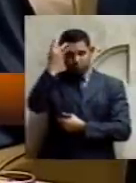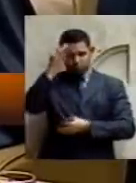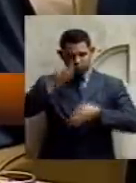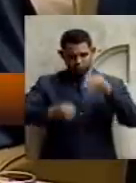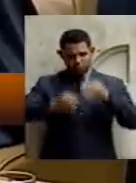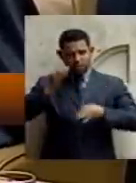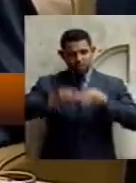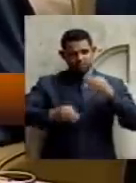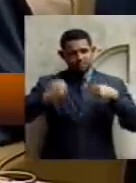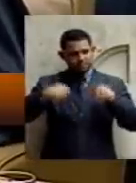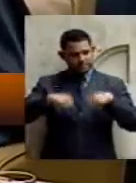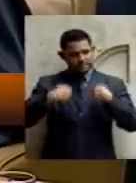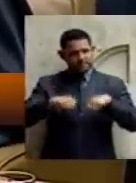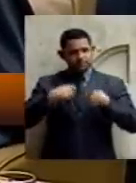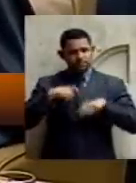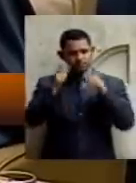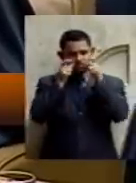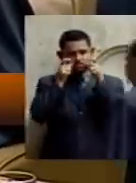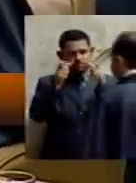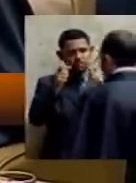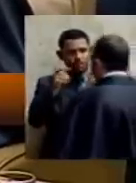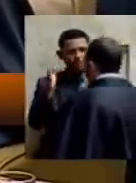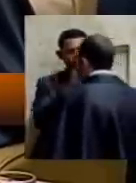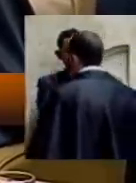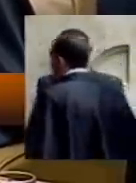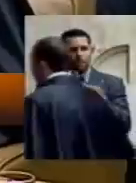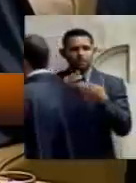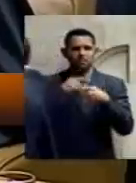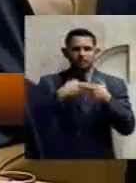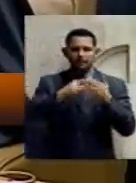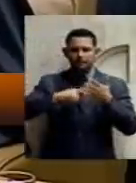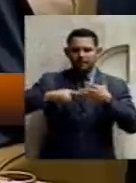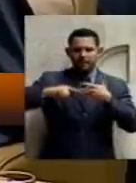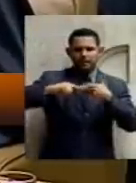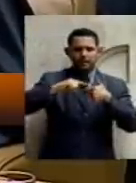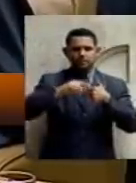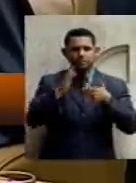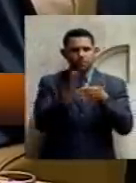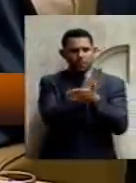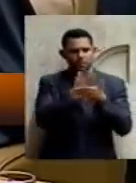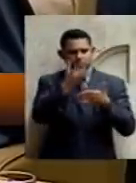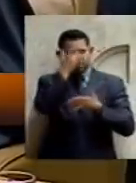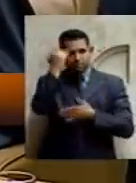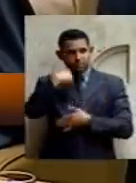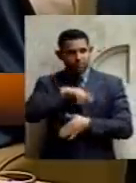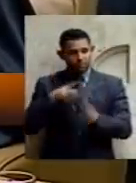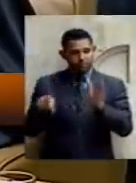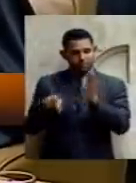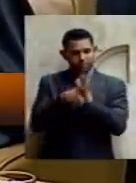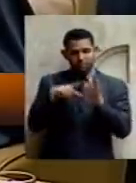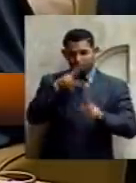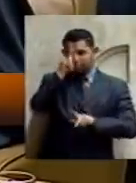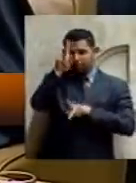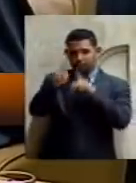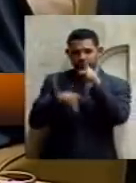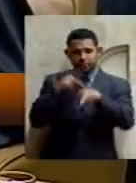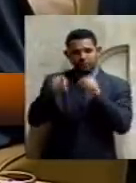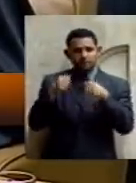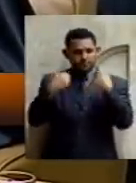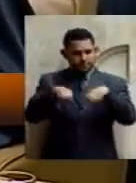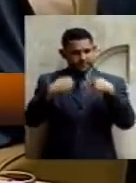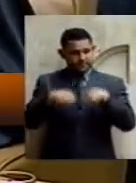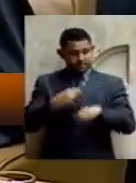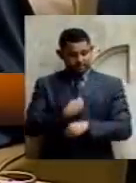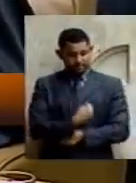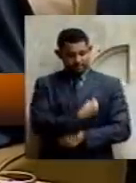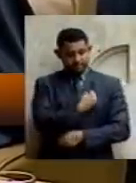consciência vigilante, posto altos os predicados que o povo espera de seus juízes. nobreza de